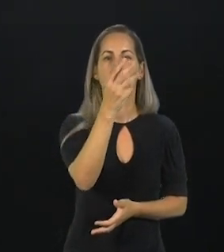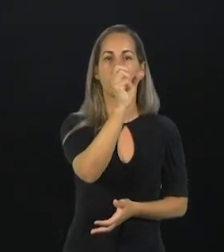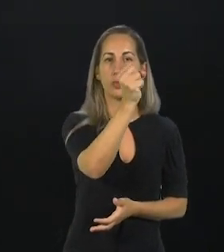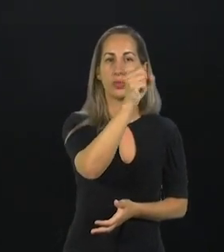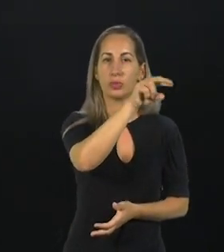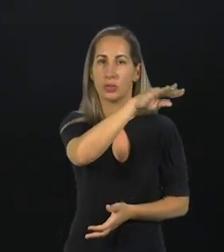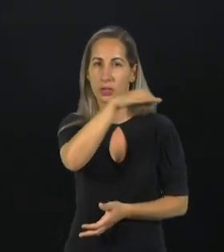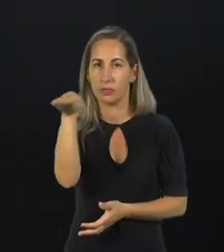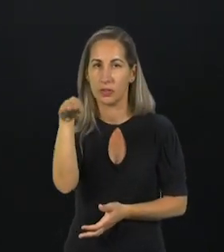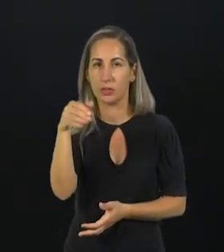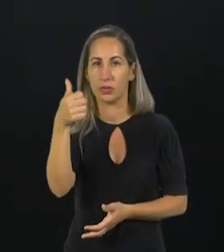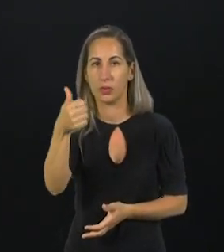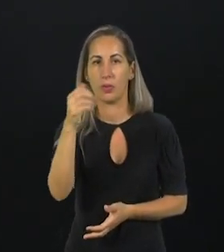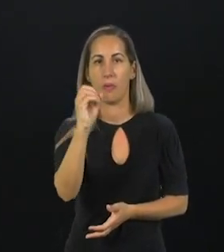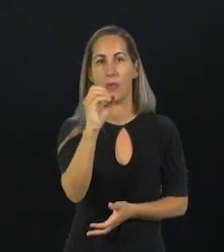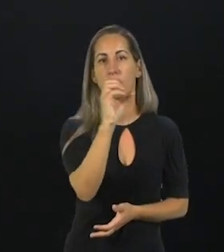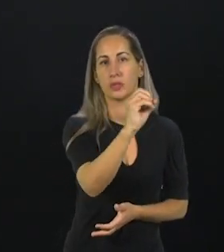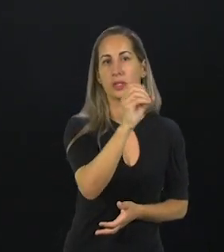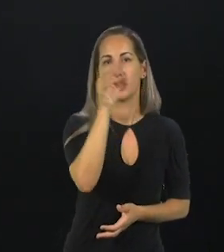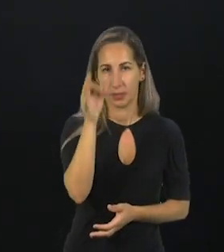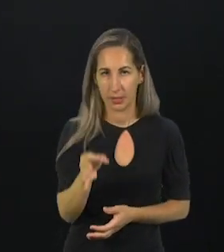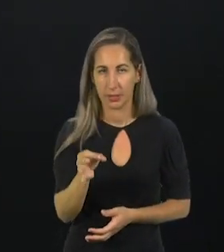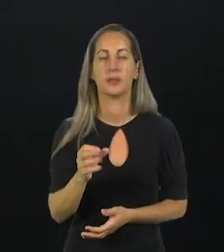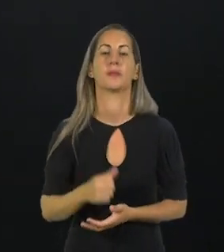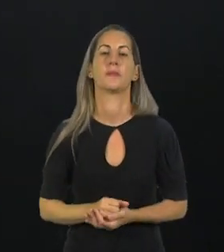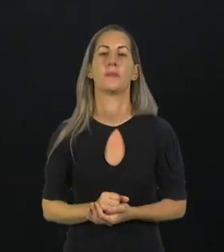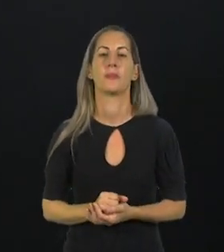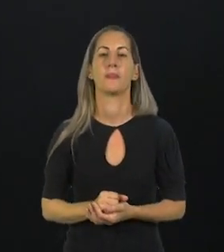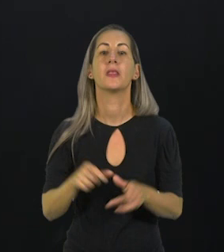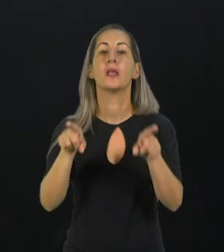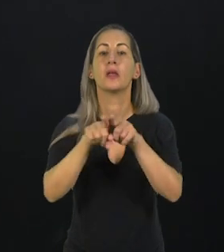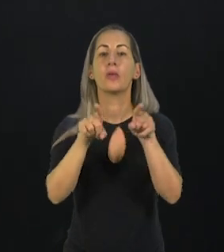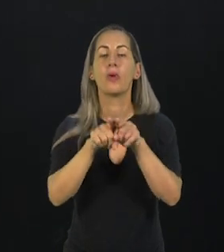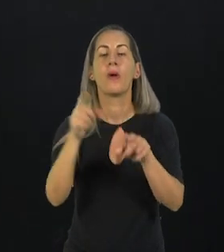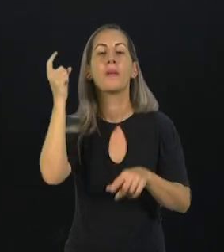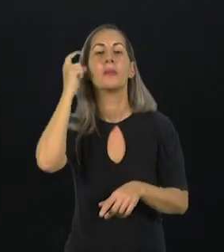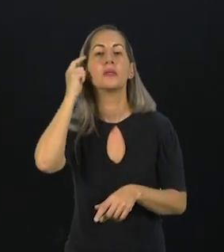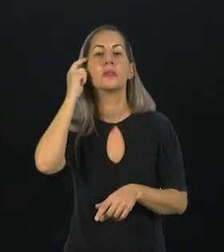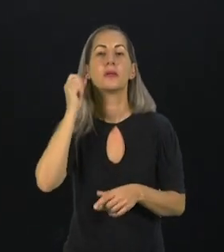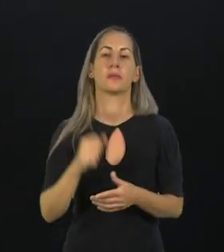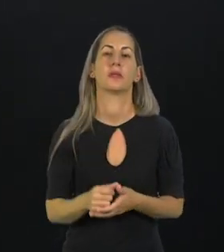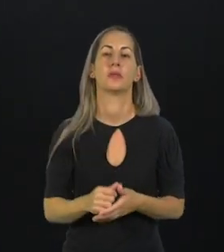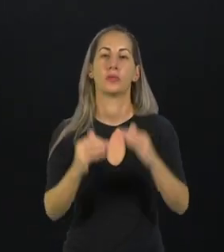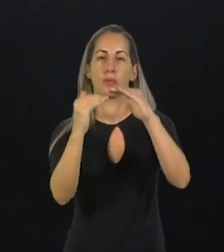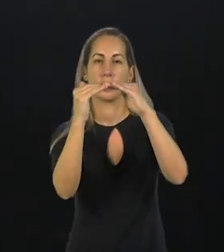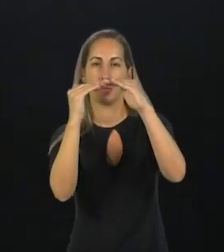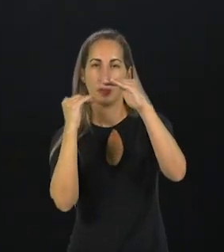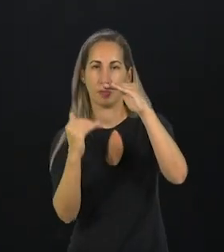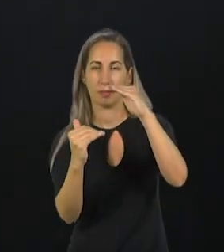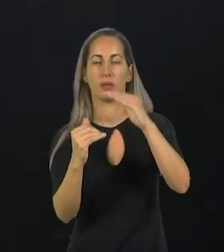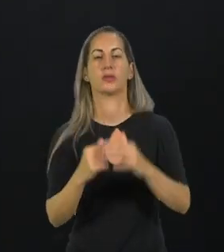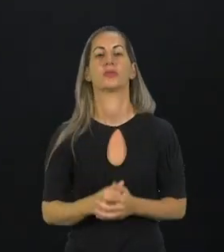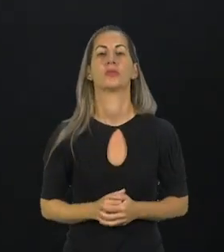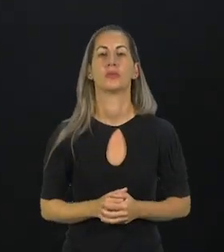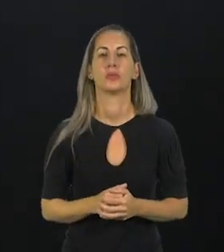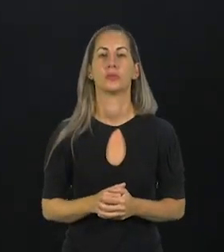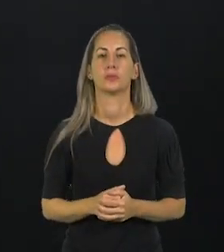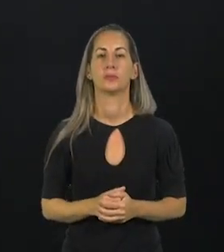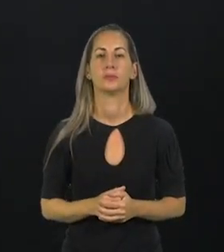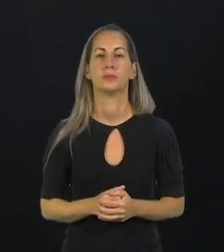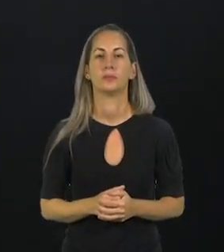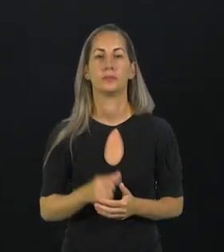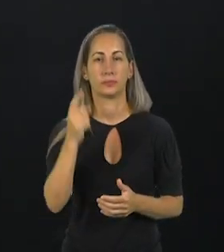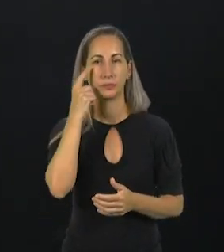36.138 dividido por 100. Belezinha? A mesma ideia vamos utilizar aqui embaixo. Então, aqui